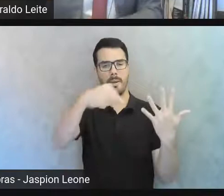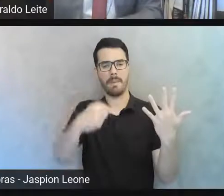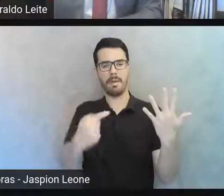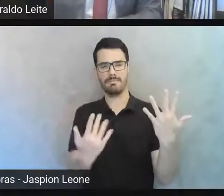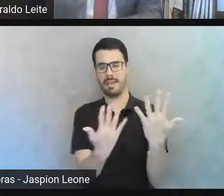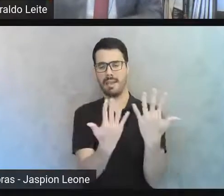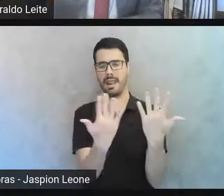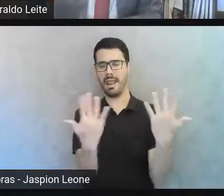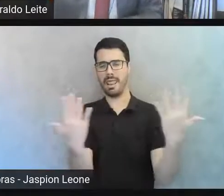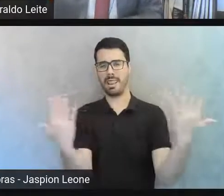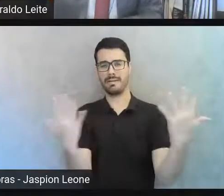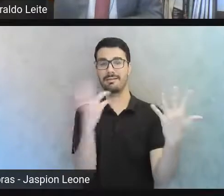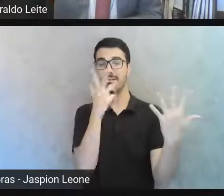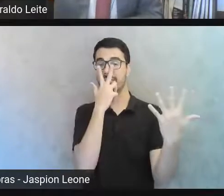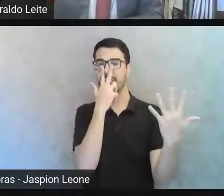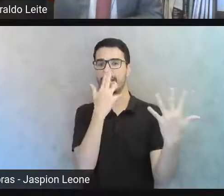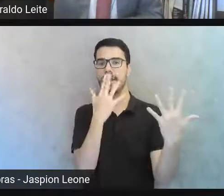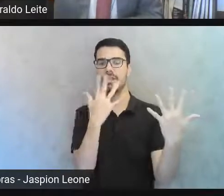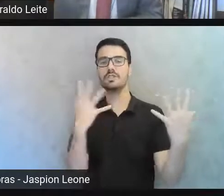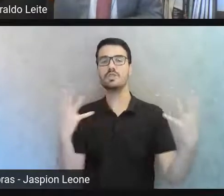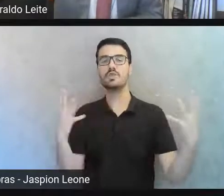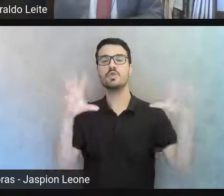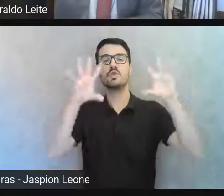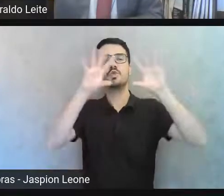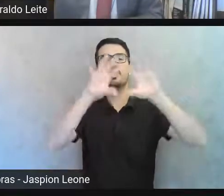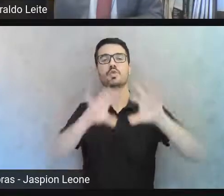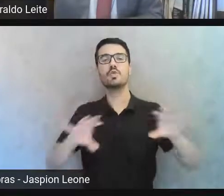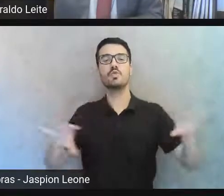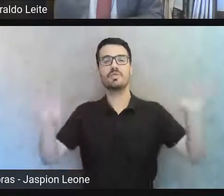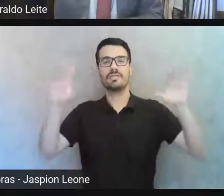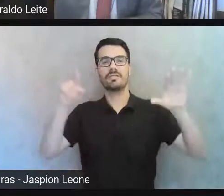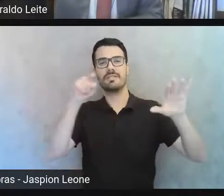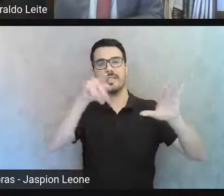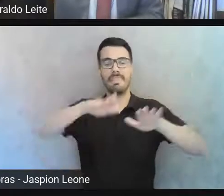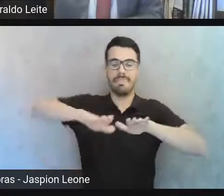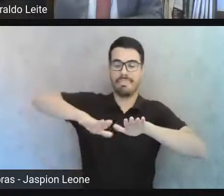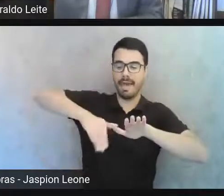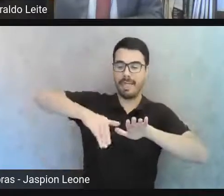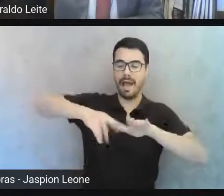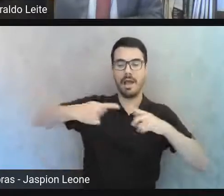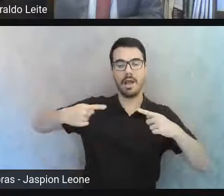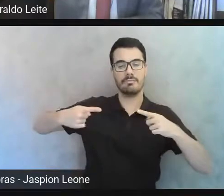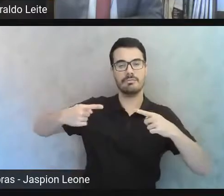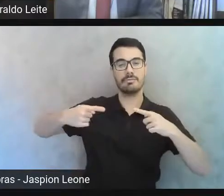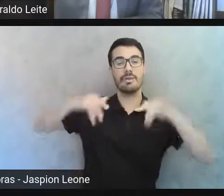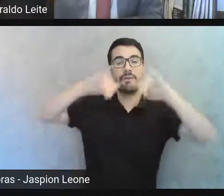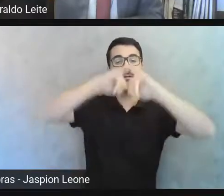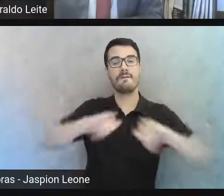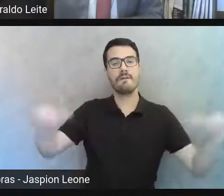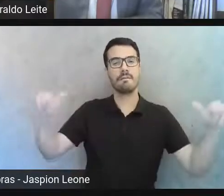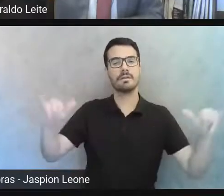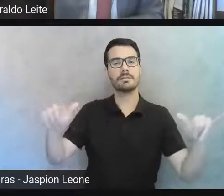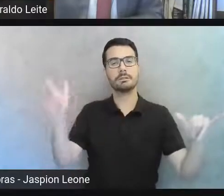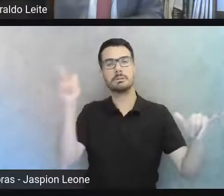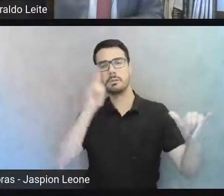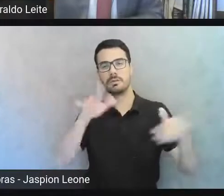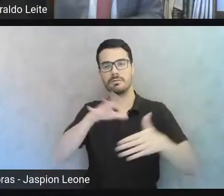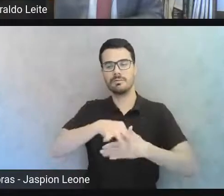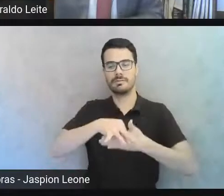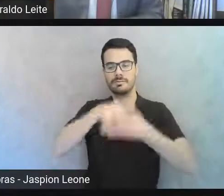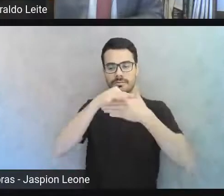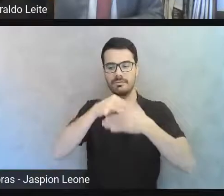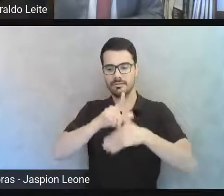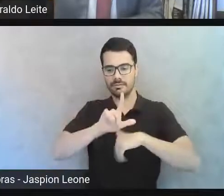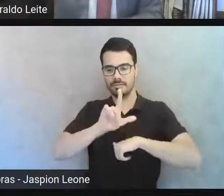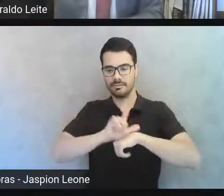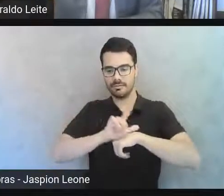nuvem ininteligível, você está tentando nadar num oceano de informação em que você não sabe o que é uma